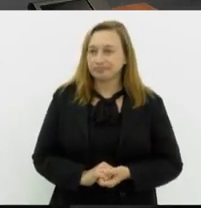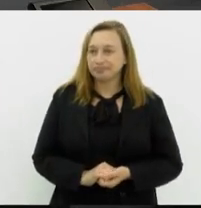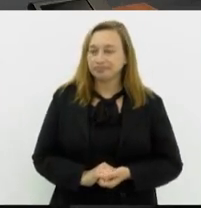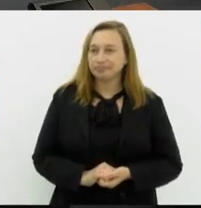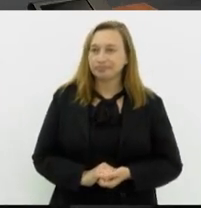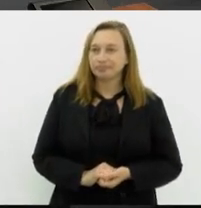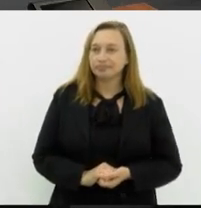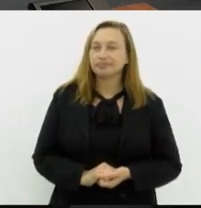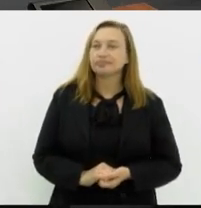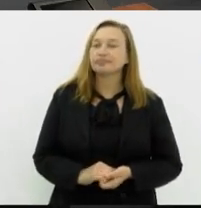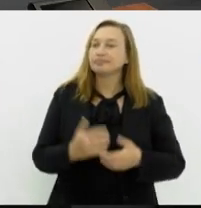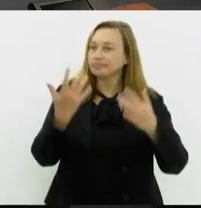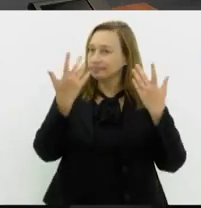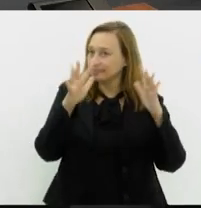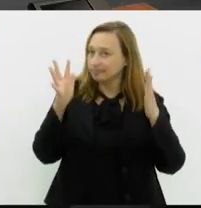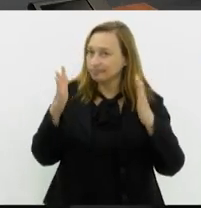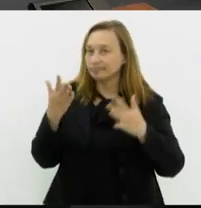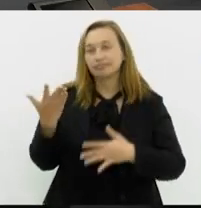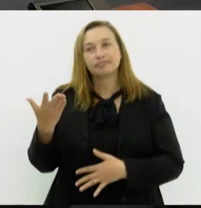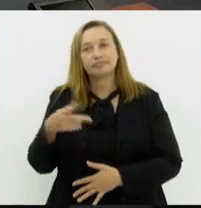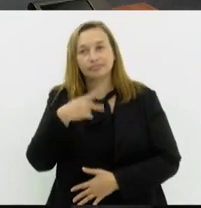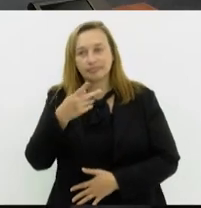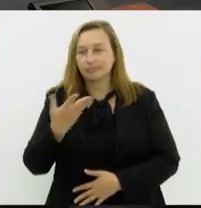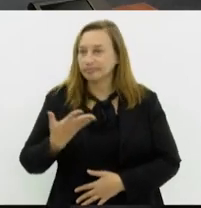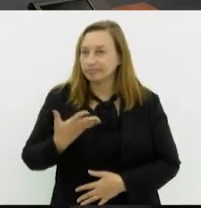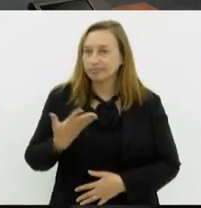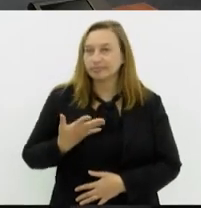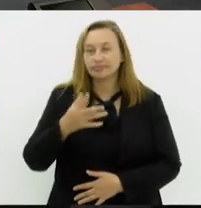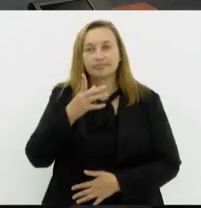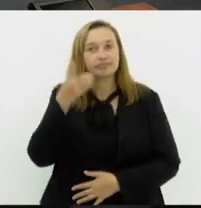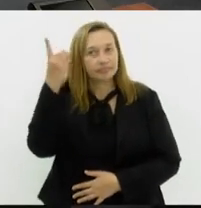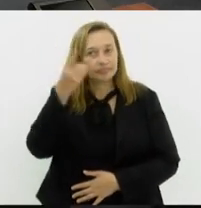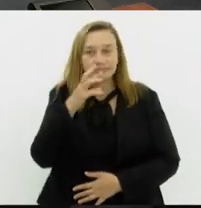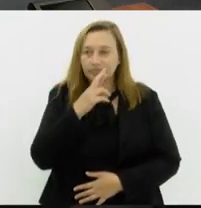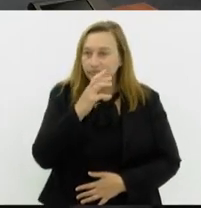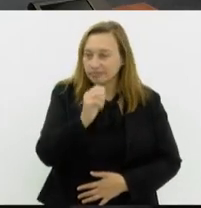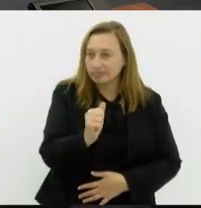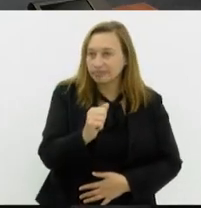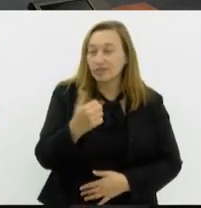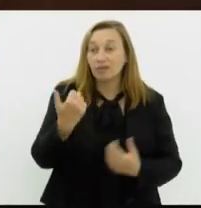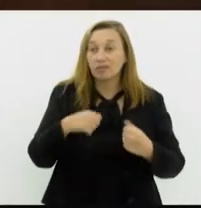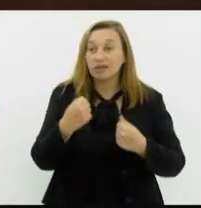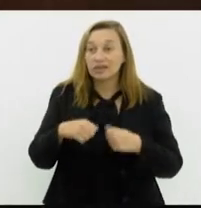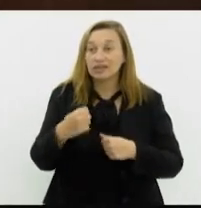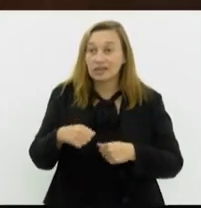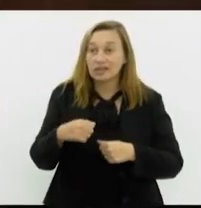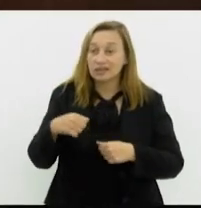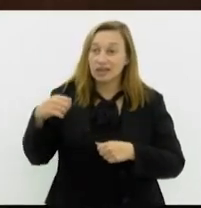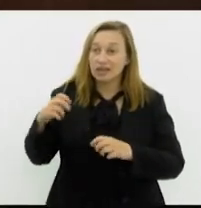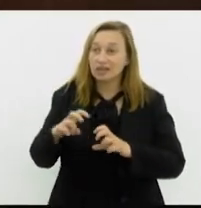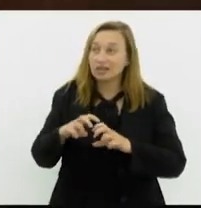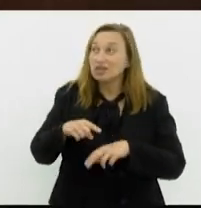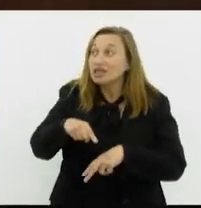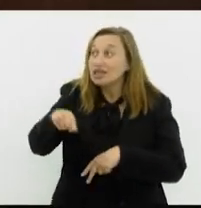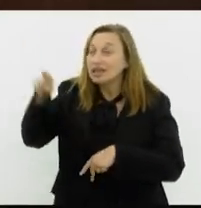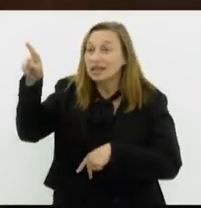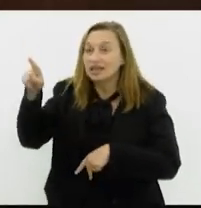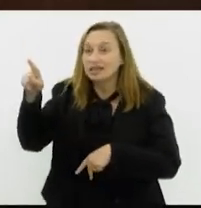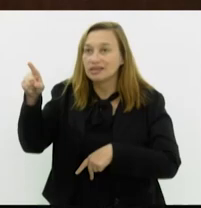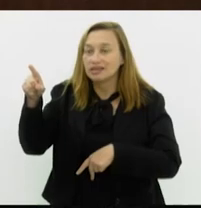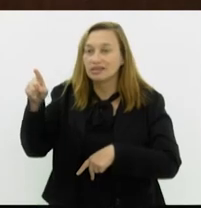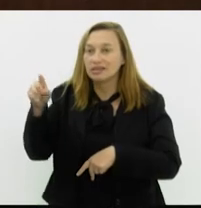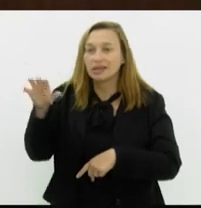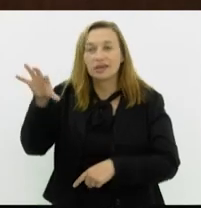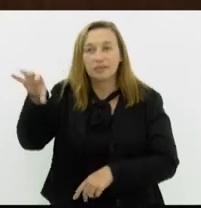Quero só enaltecer as palavras do meu amigo aqui, deputado Rodrigo Amorim. Eu tive que subir porque eu peguei mais uma denúncia a respeito da Polícia